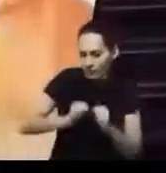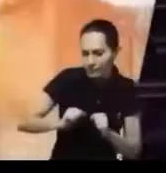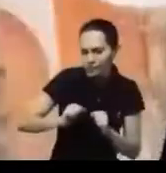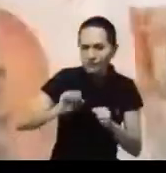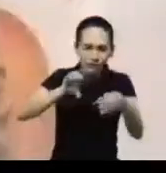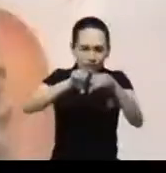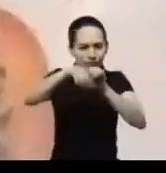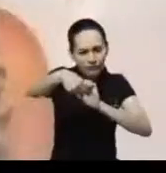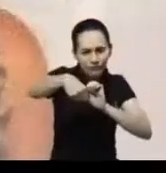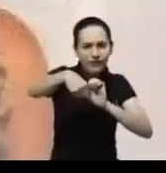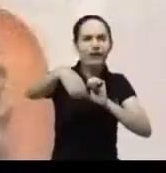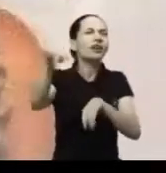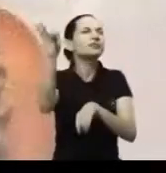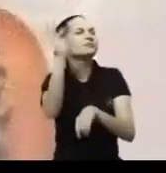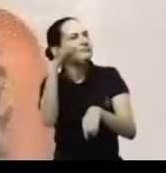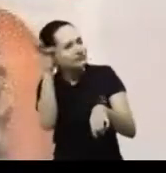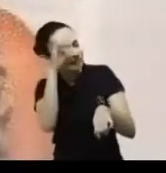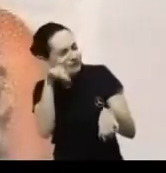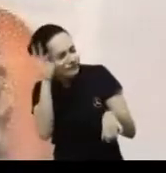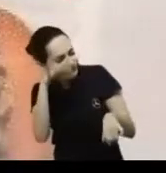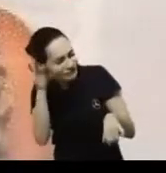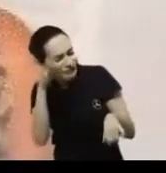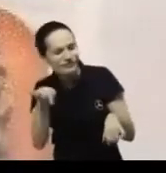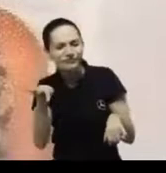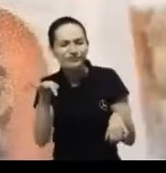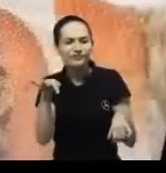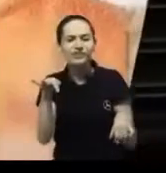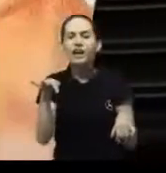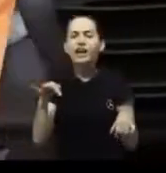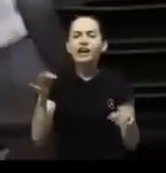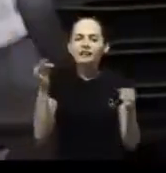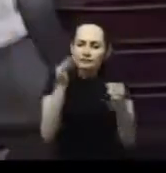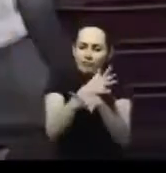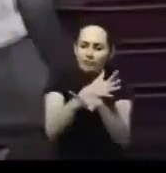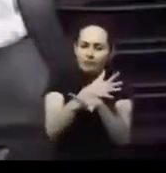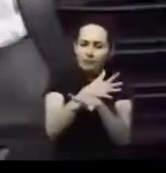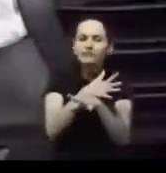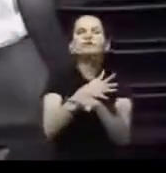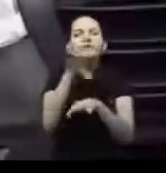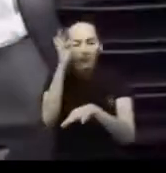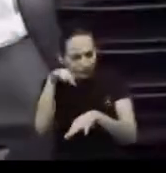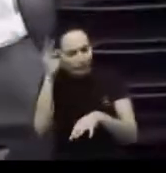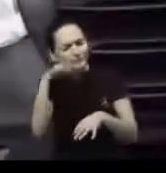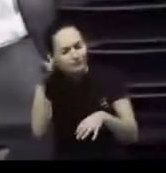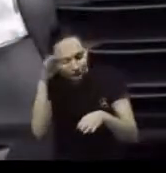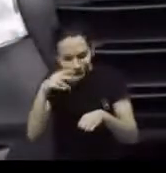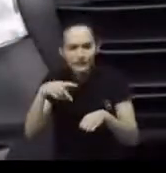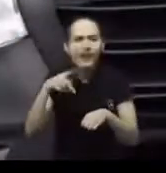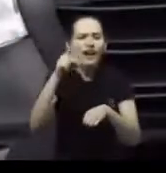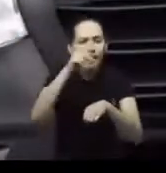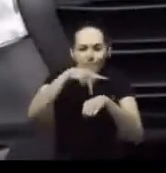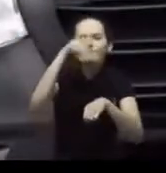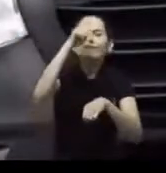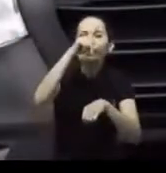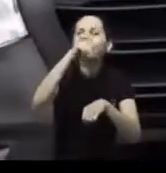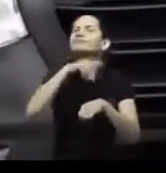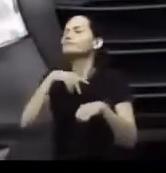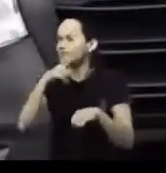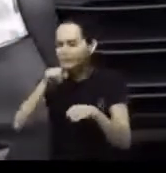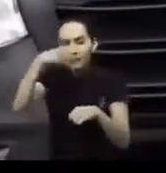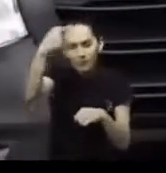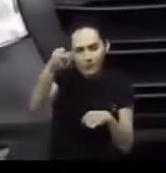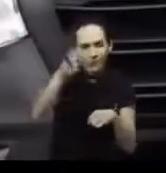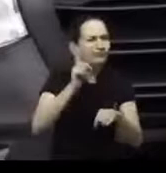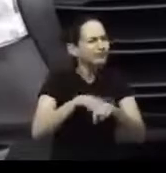me formar fazer a minha faculdade Terminei minha faculdade eu fiz a minha calça dela doação é depois de